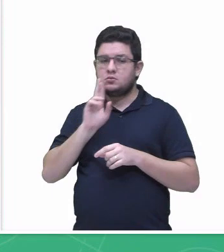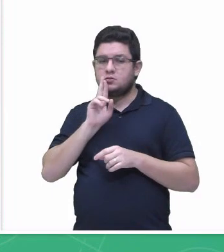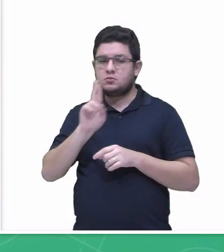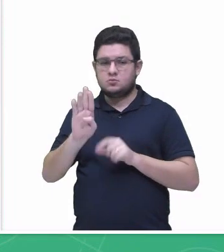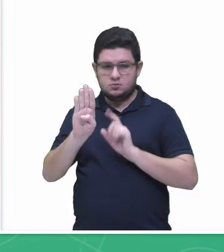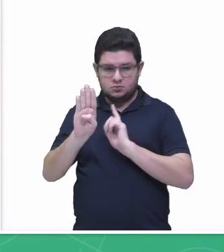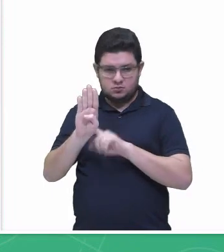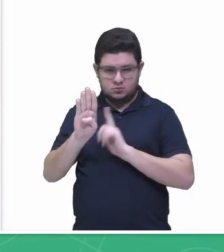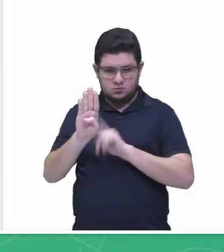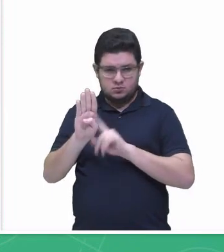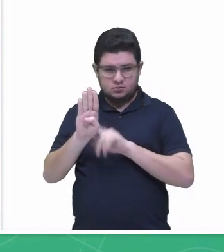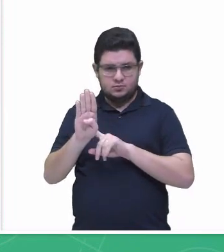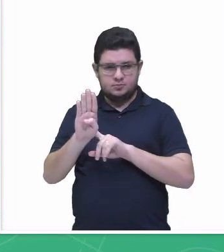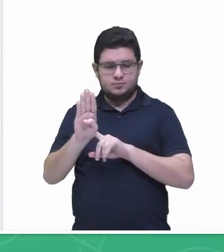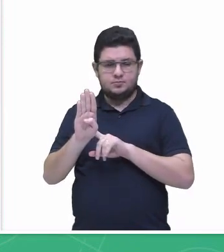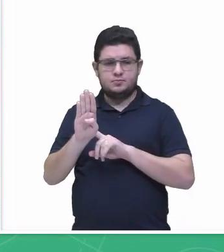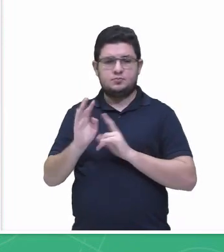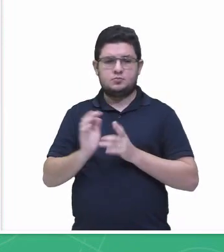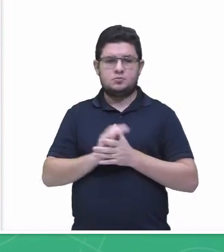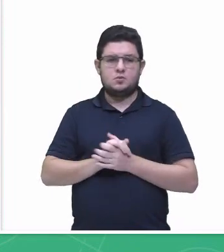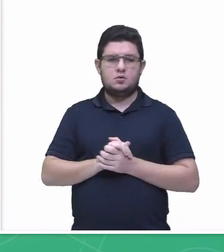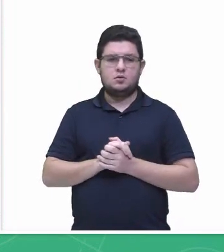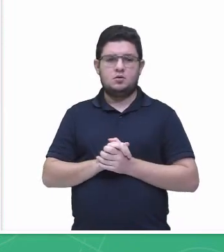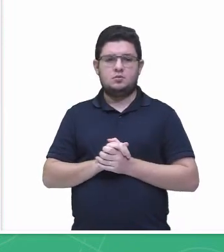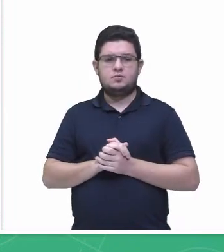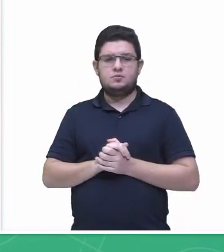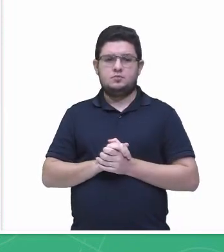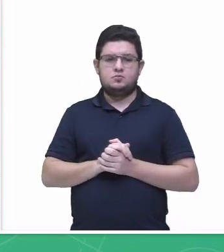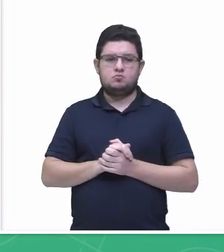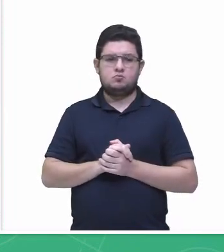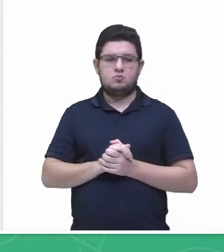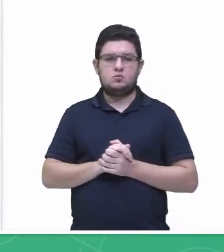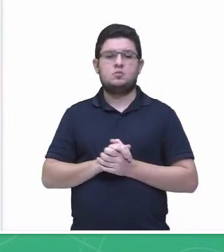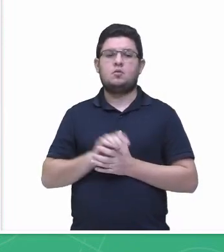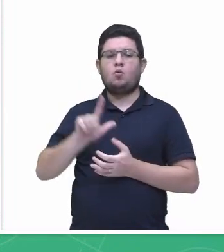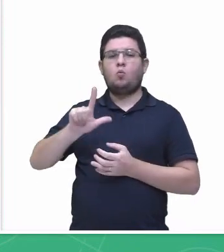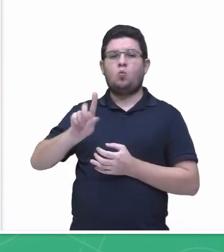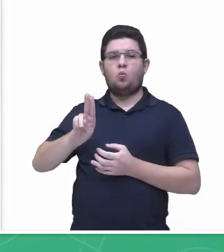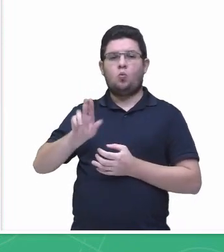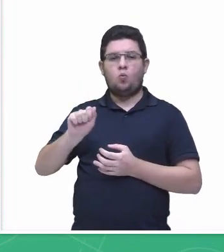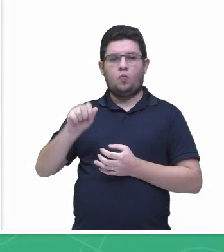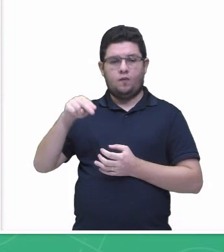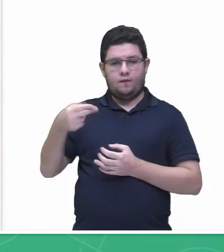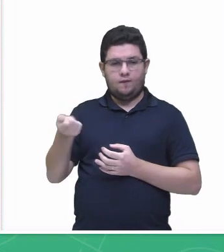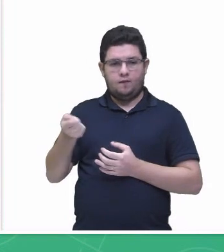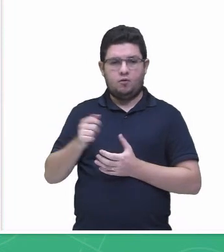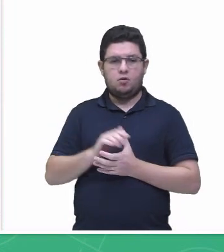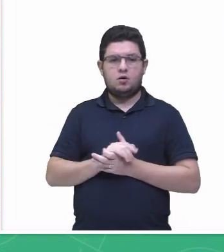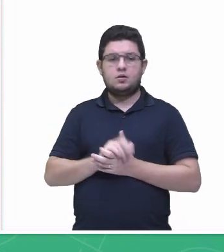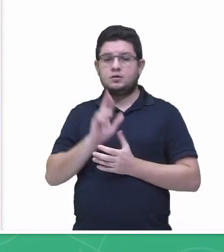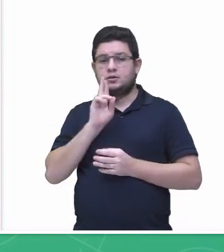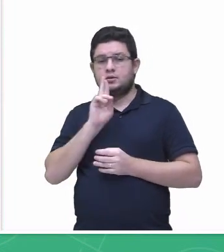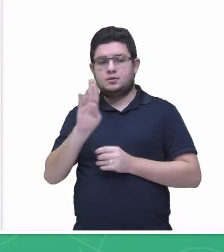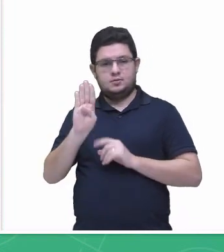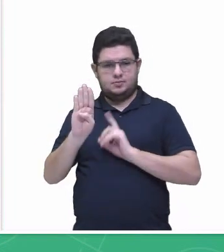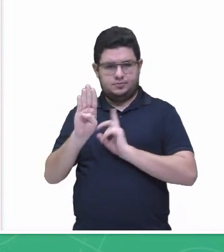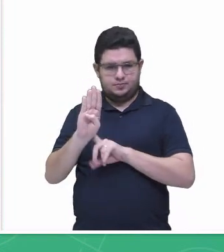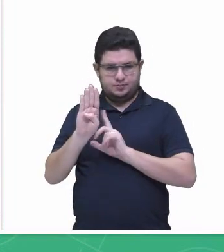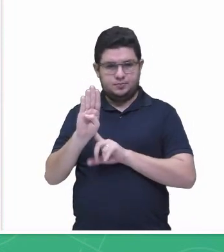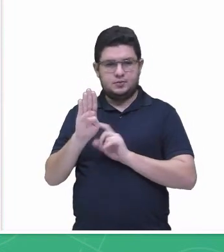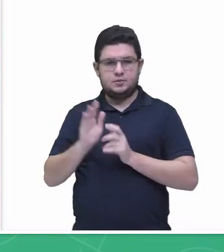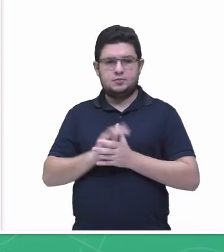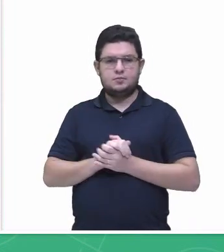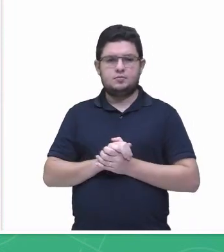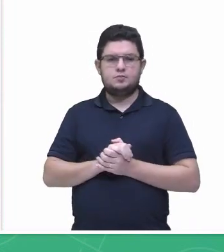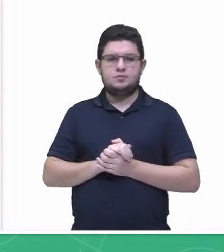a letra B. E mais uma respostazinha temos aí? A Luana. A Luana disse que também é a letra B.